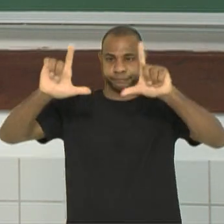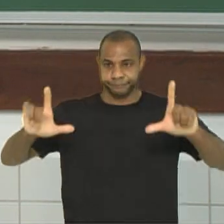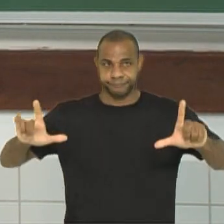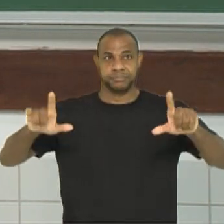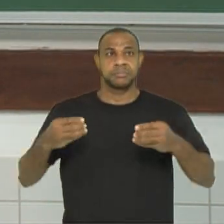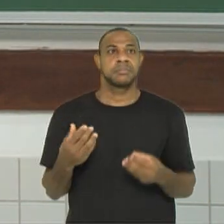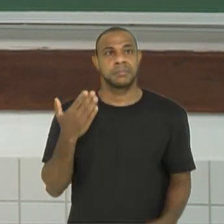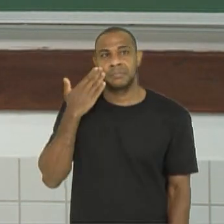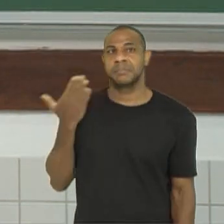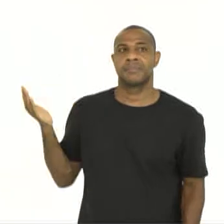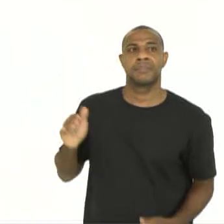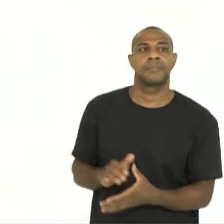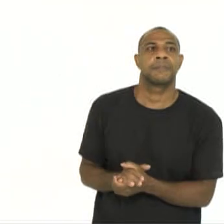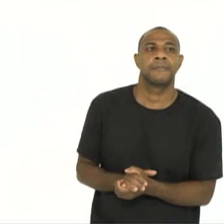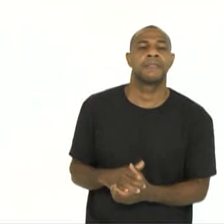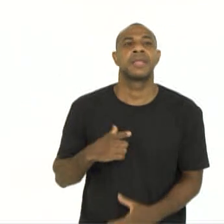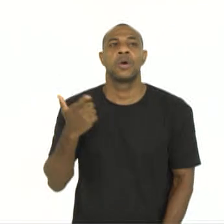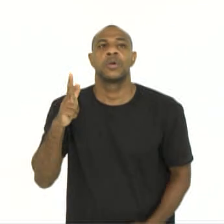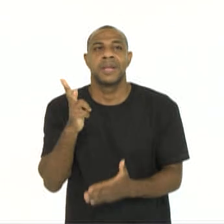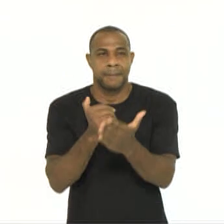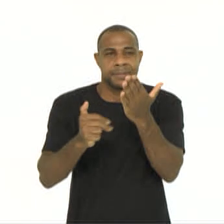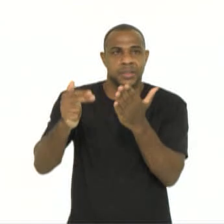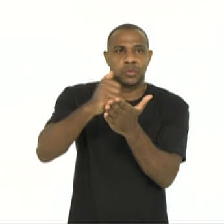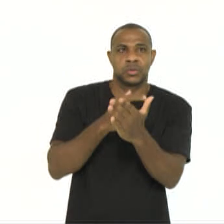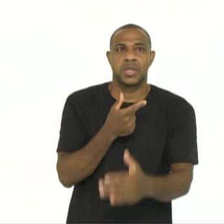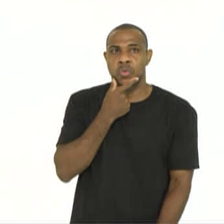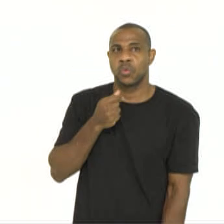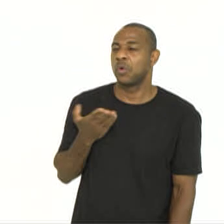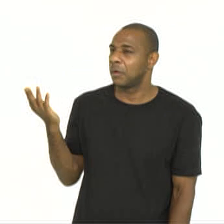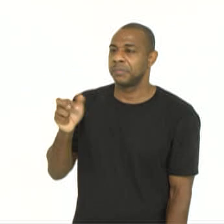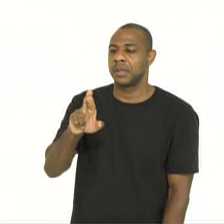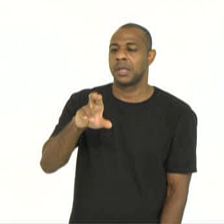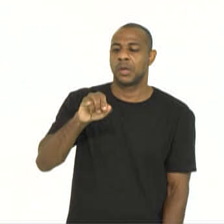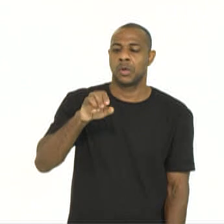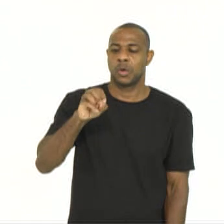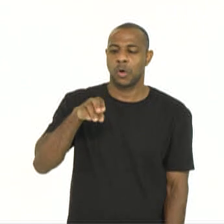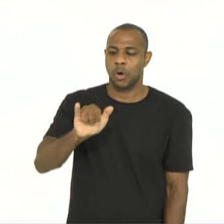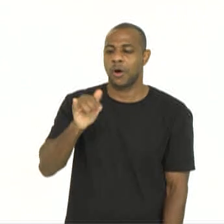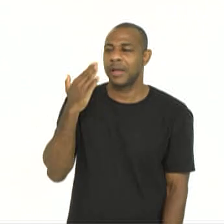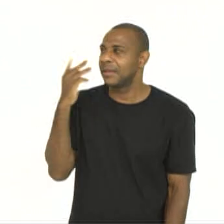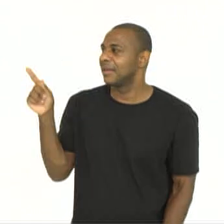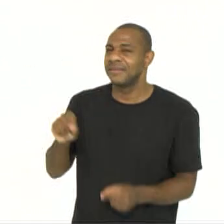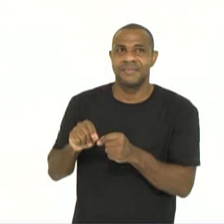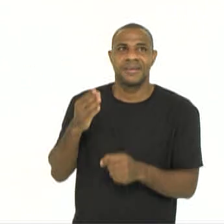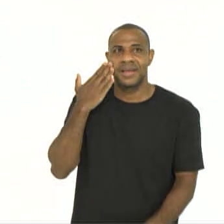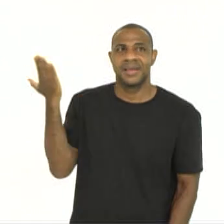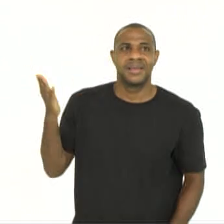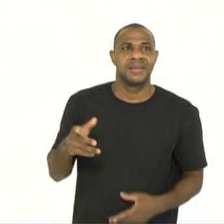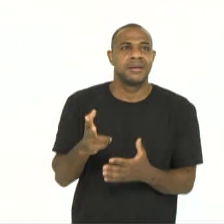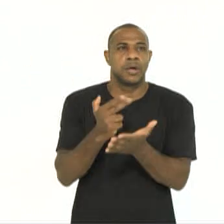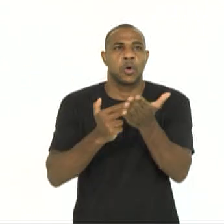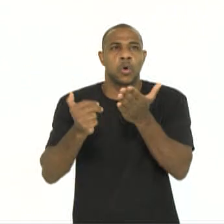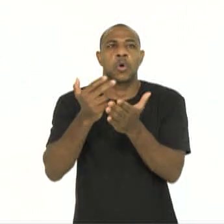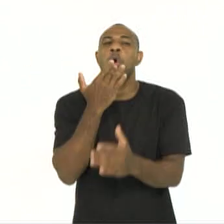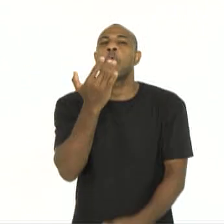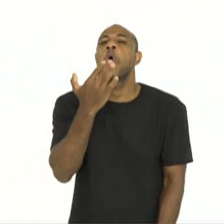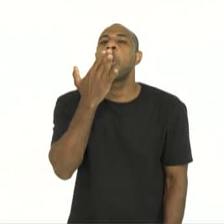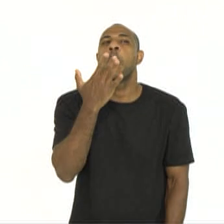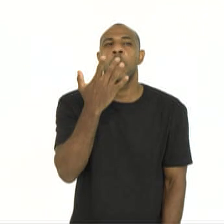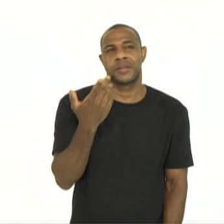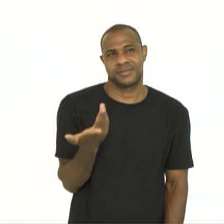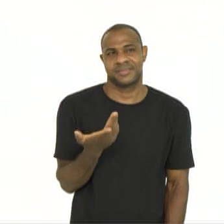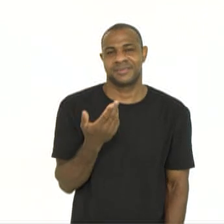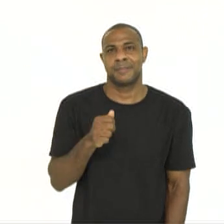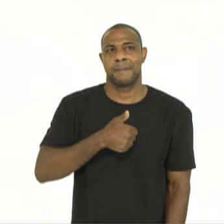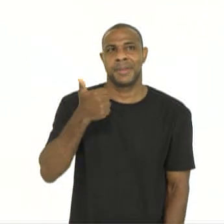legal? Bem, aí tem outra pintura aqui dele também, que vai também retratar exatamente essas questões, e olha a presença das cores primárias,